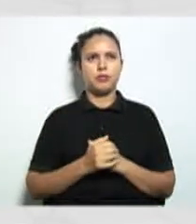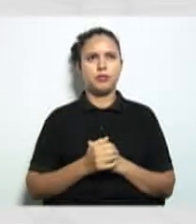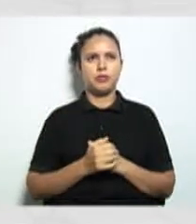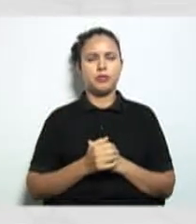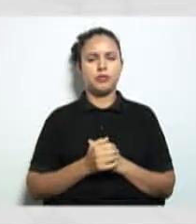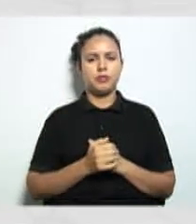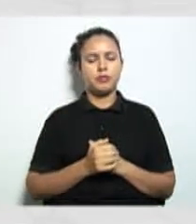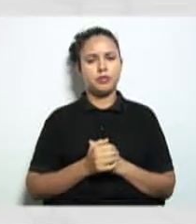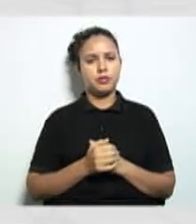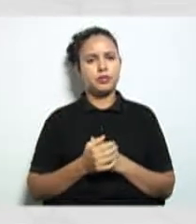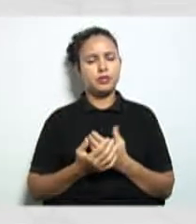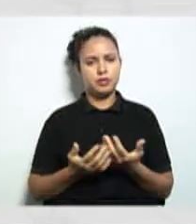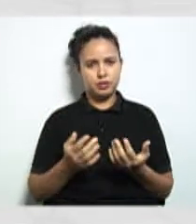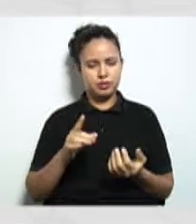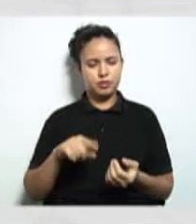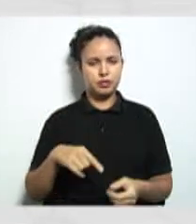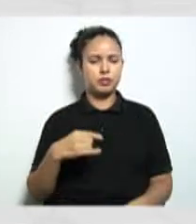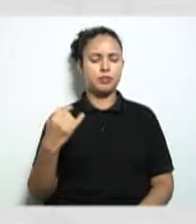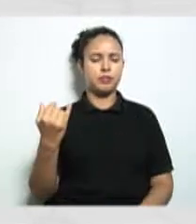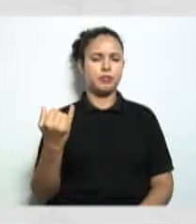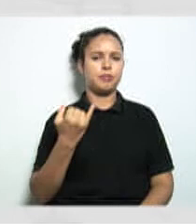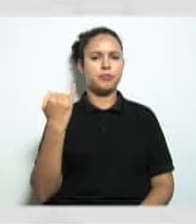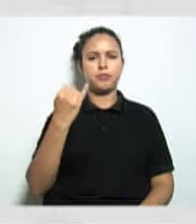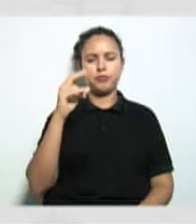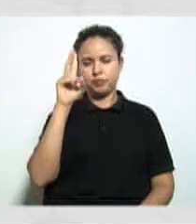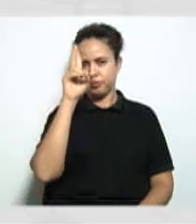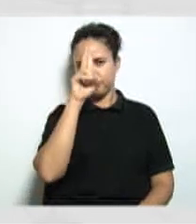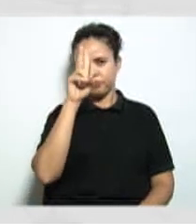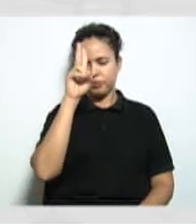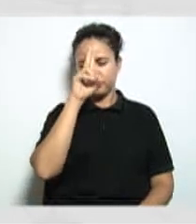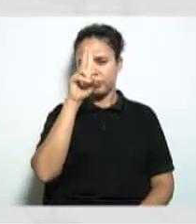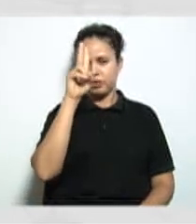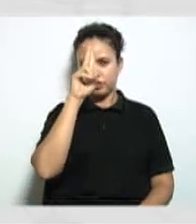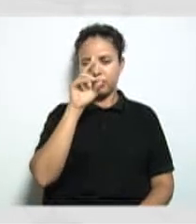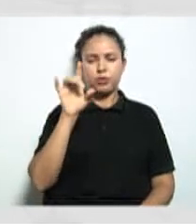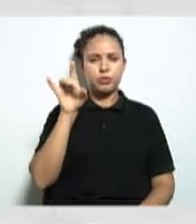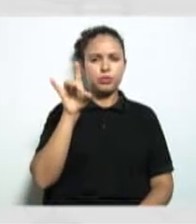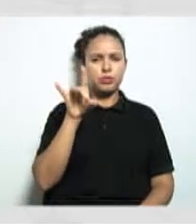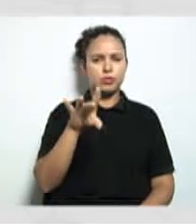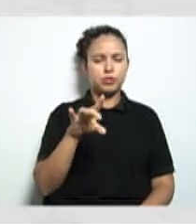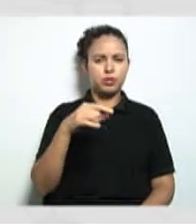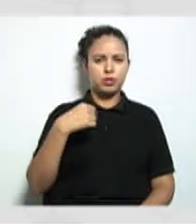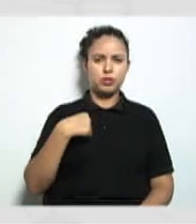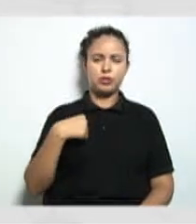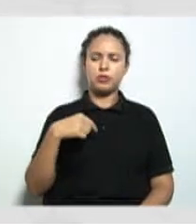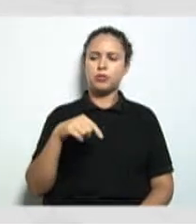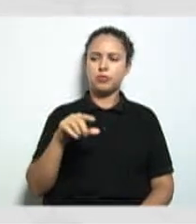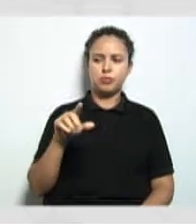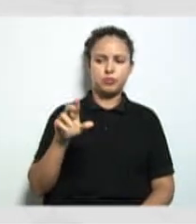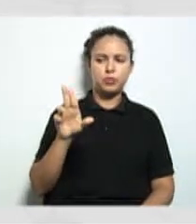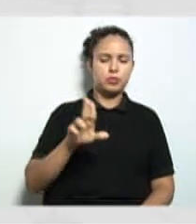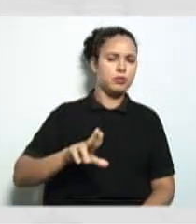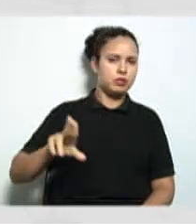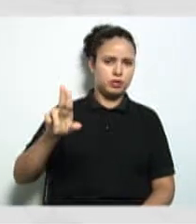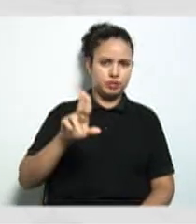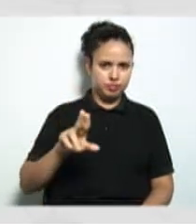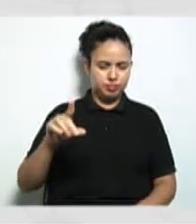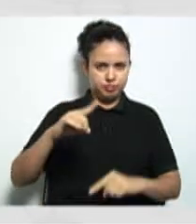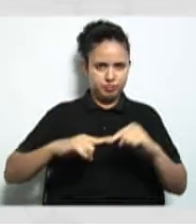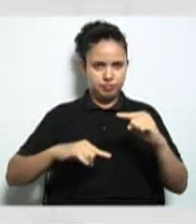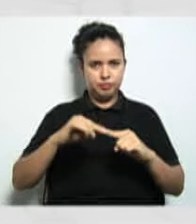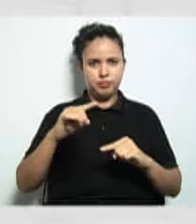É importante lembrar, professora, que não basta só eu aplicar um instrumento.